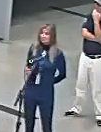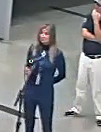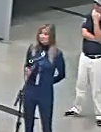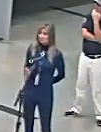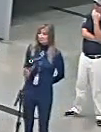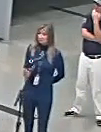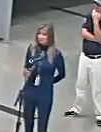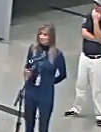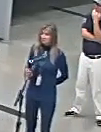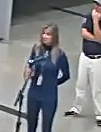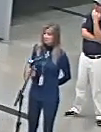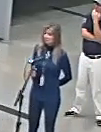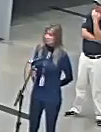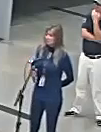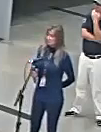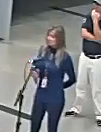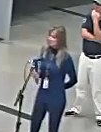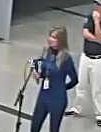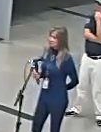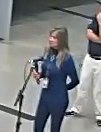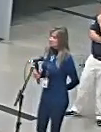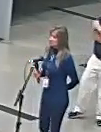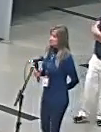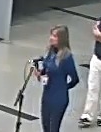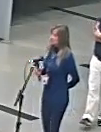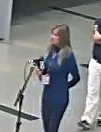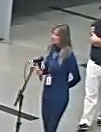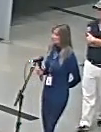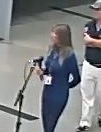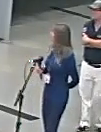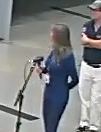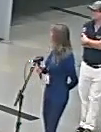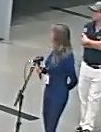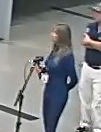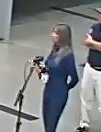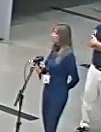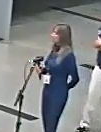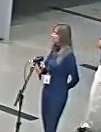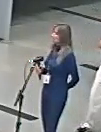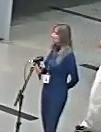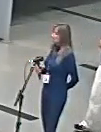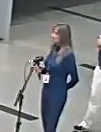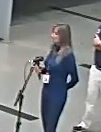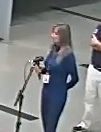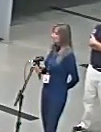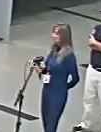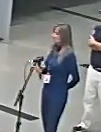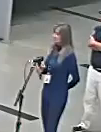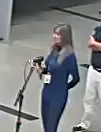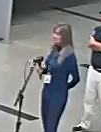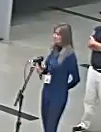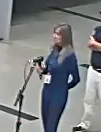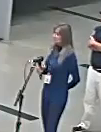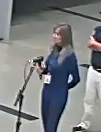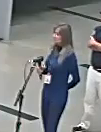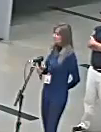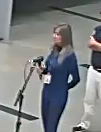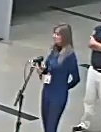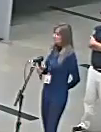praça 7 então o pessoal da casa pede para informar que do outro lado no ponto de ônibus